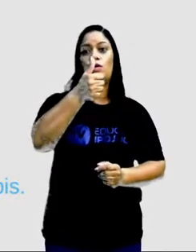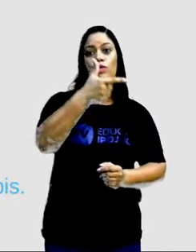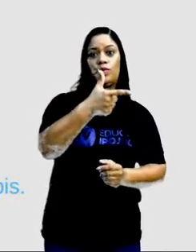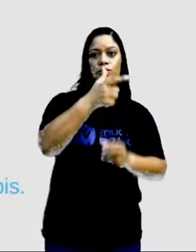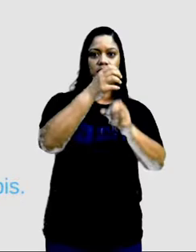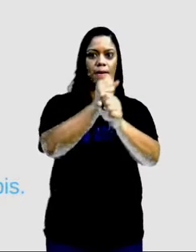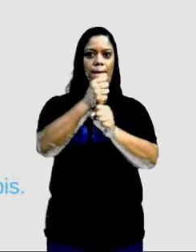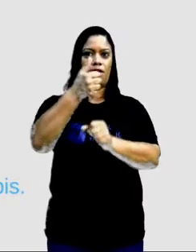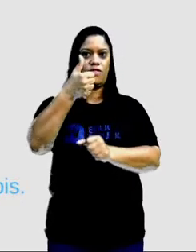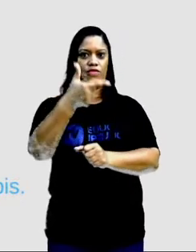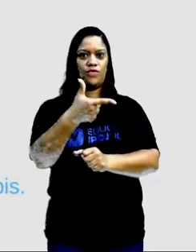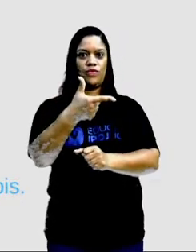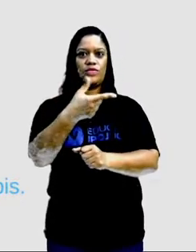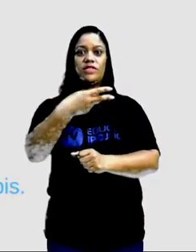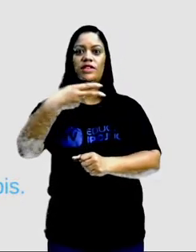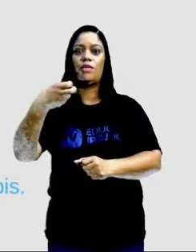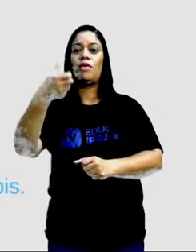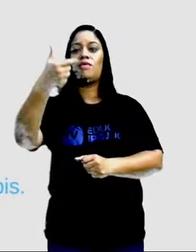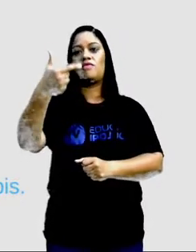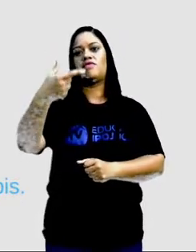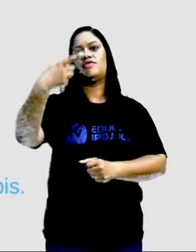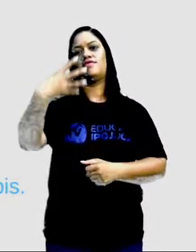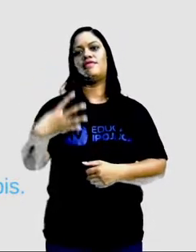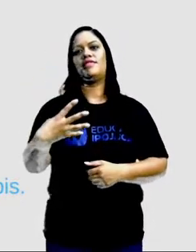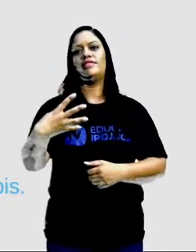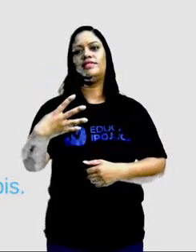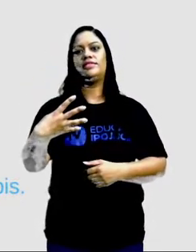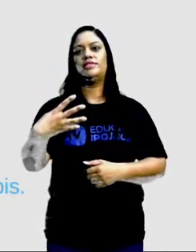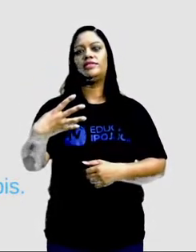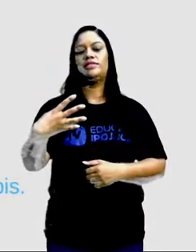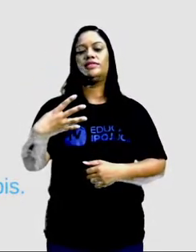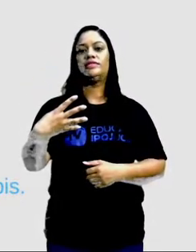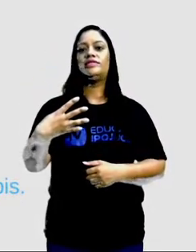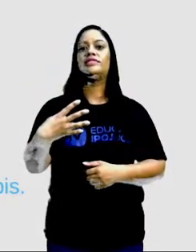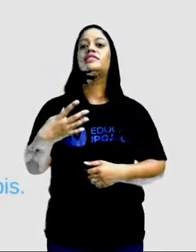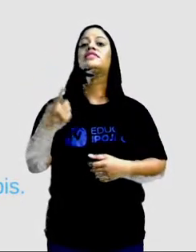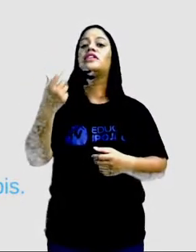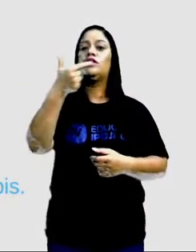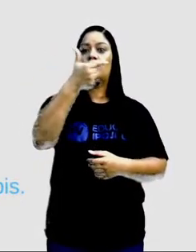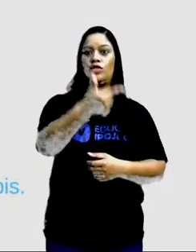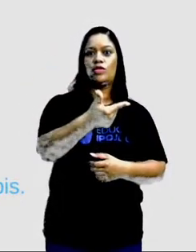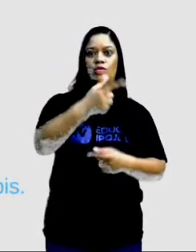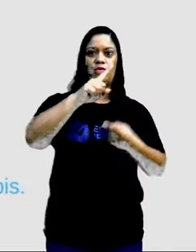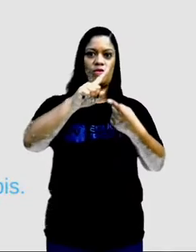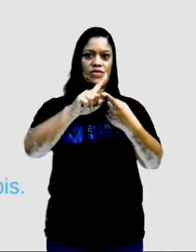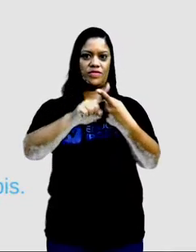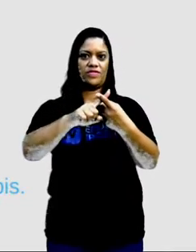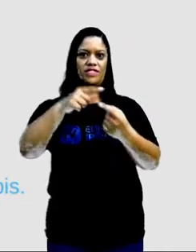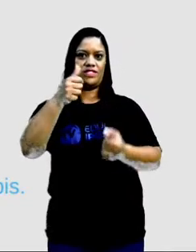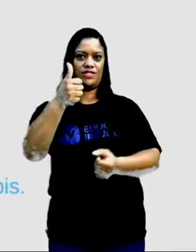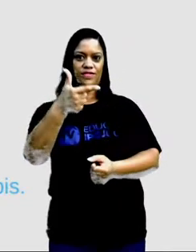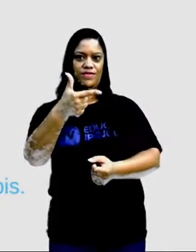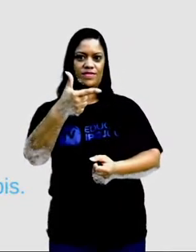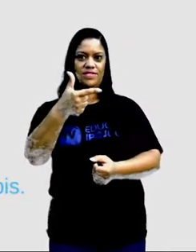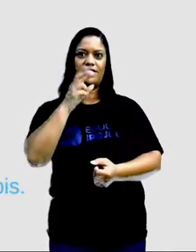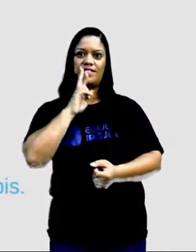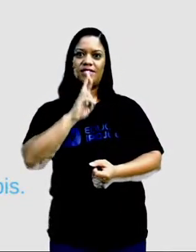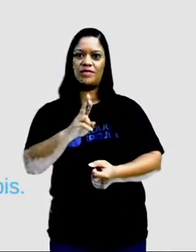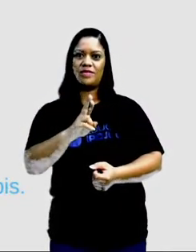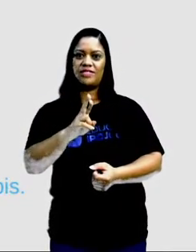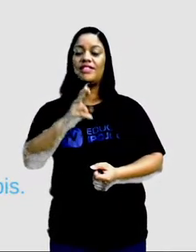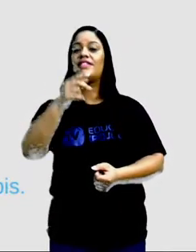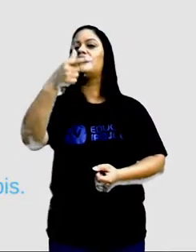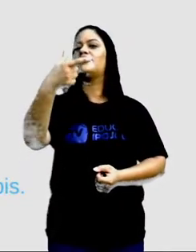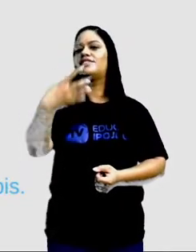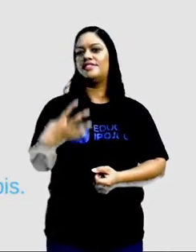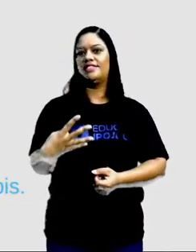mais 12 igual a 24. Ou 2 vezes 12 igual a 24. Vamos.